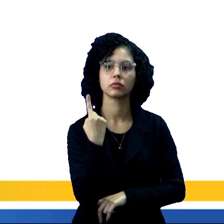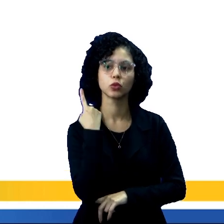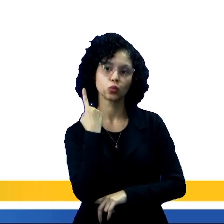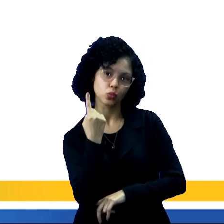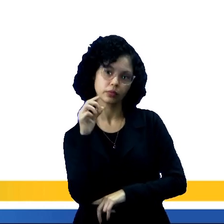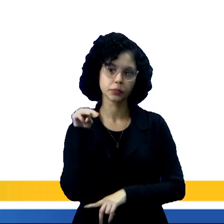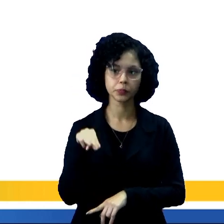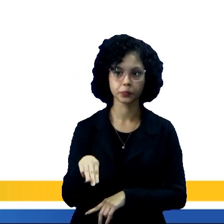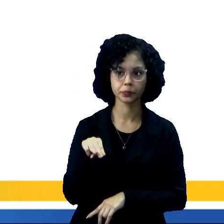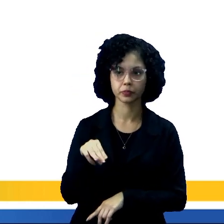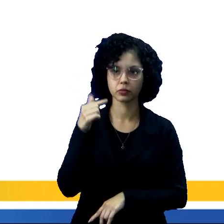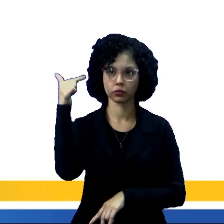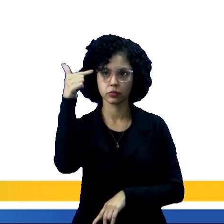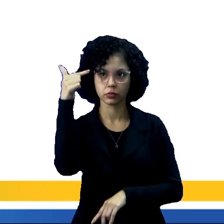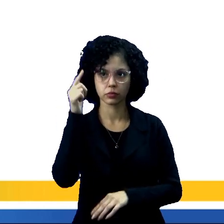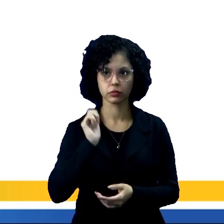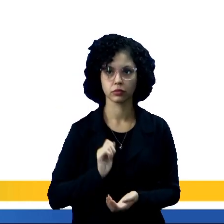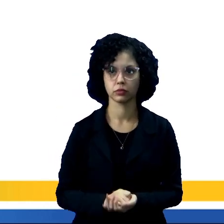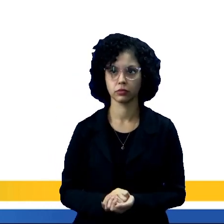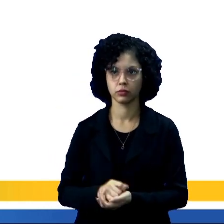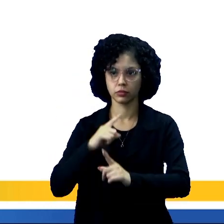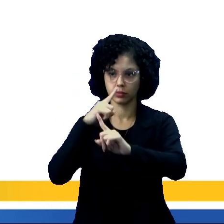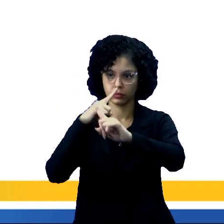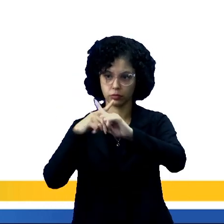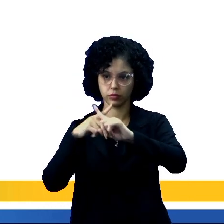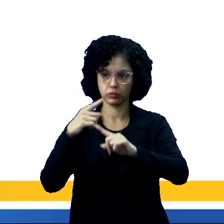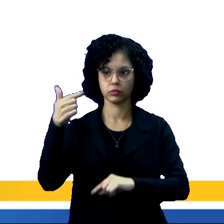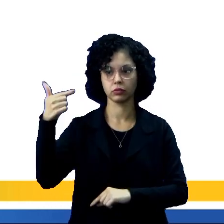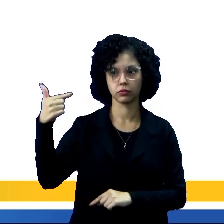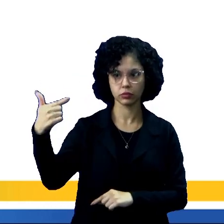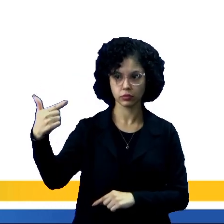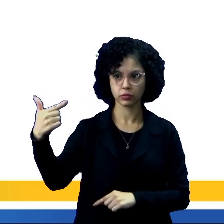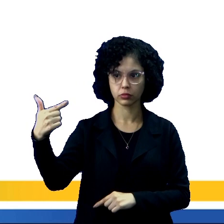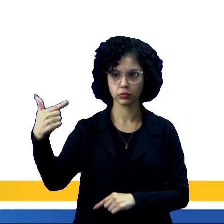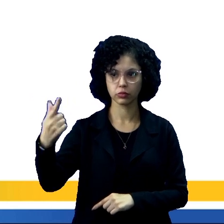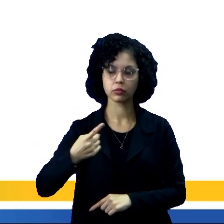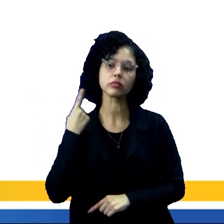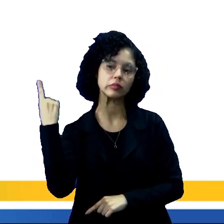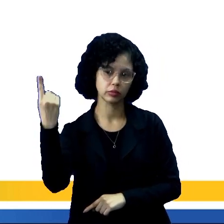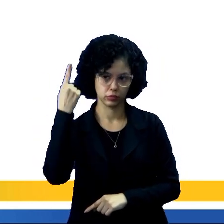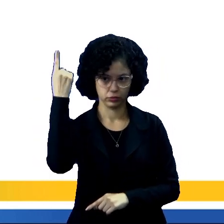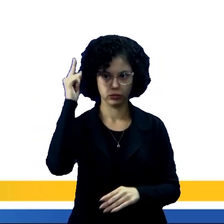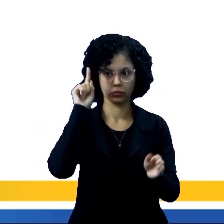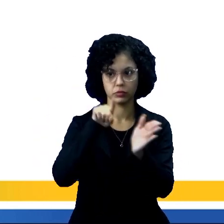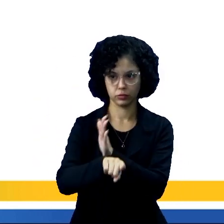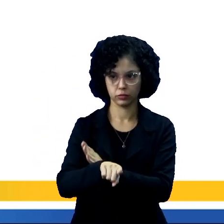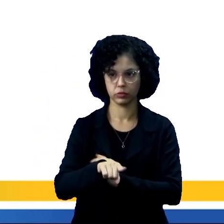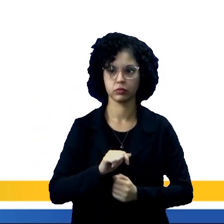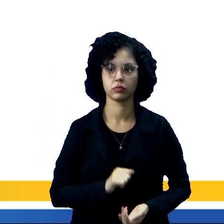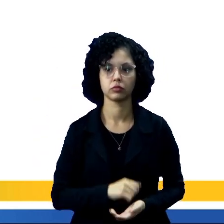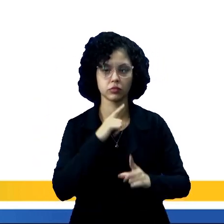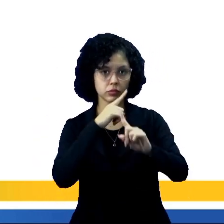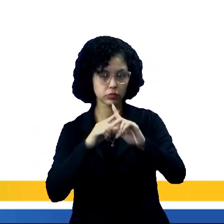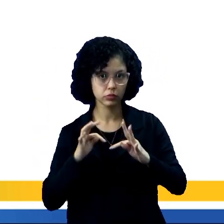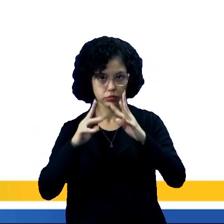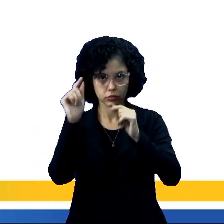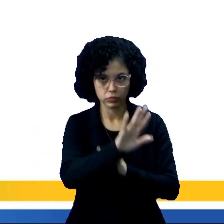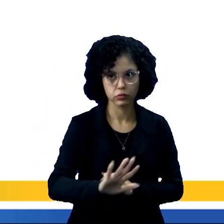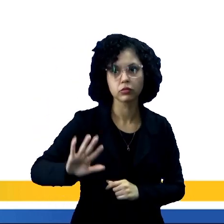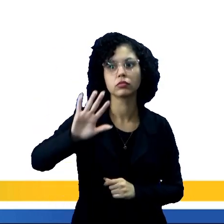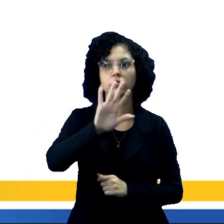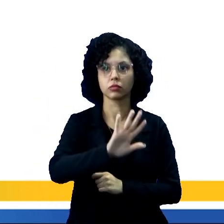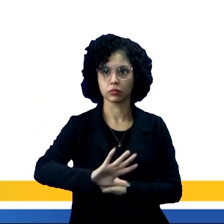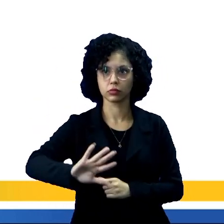1 metro. É 1 ao quadrado. E a altura, 2. Está na questão. Então,